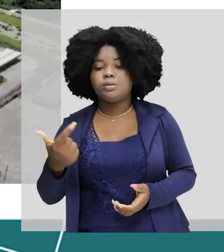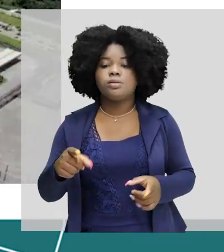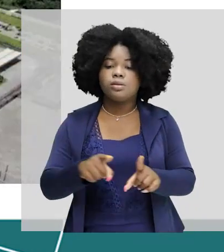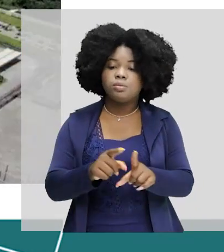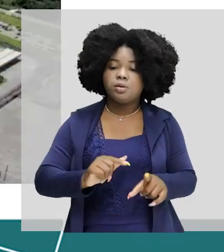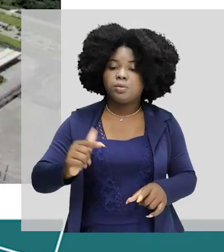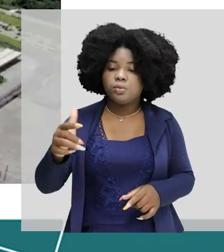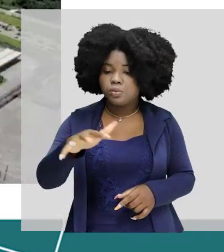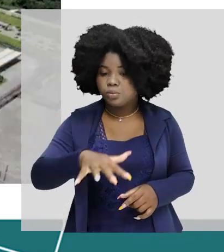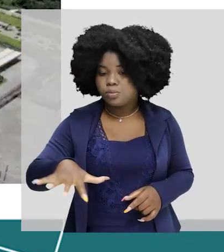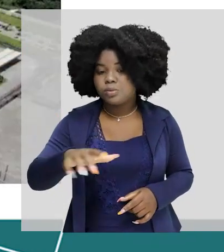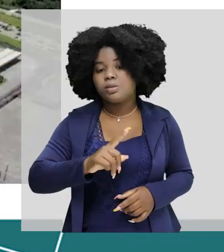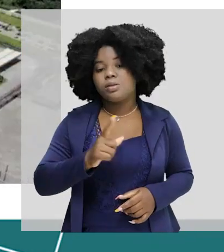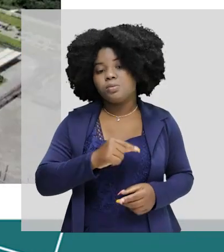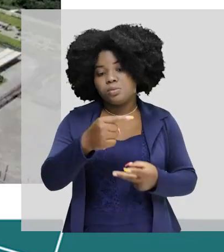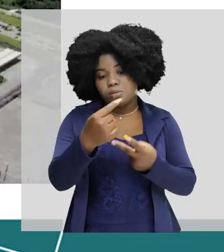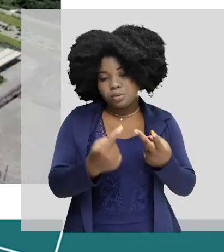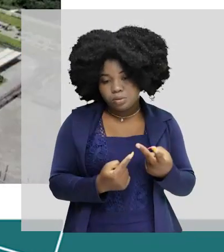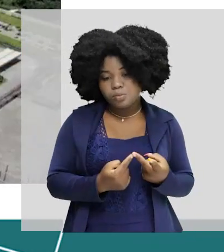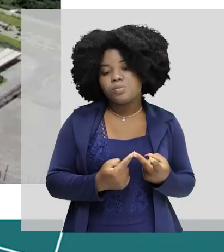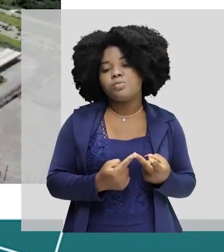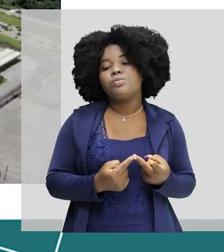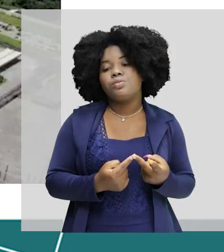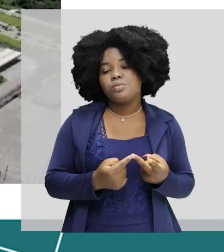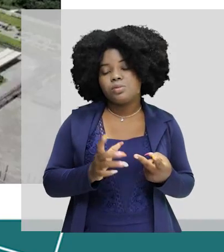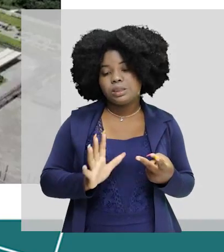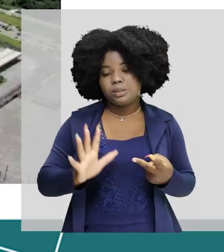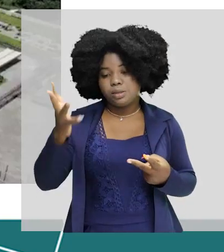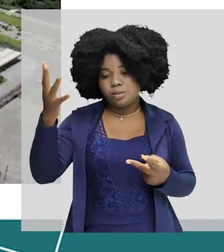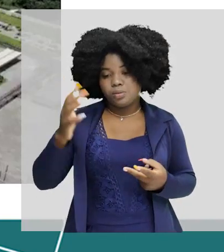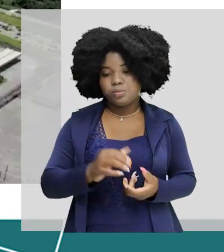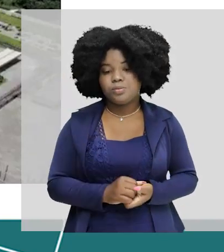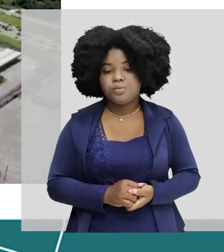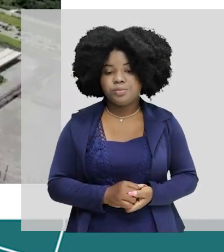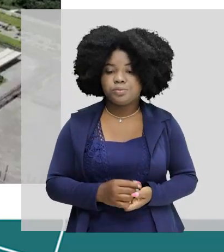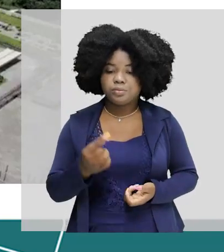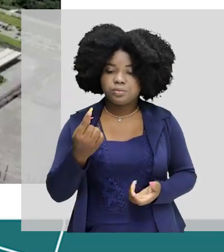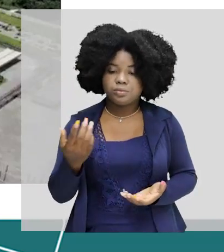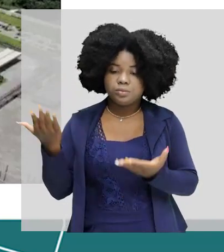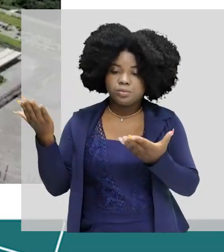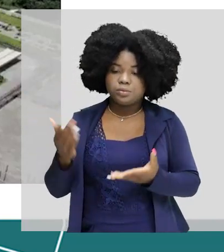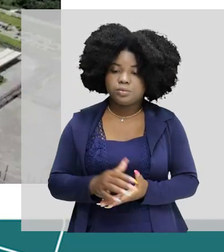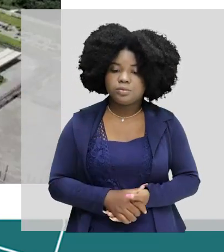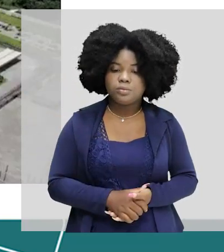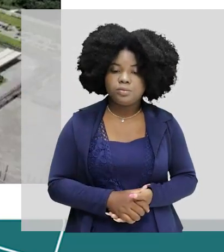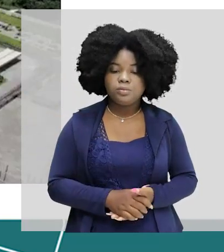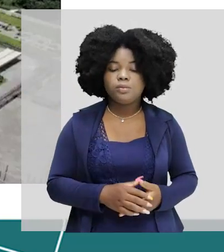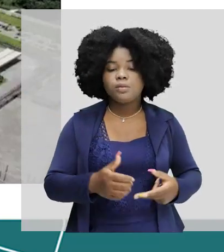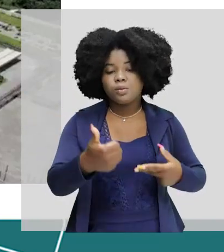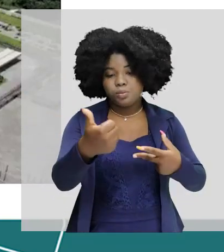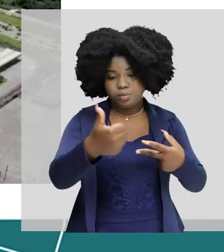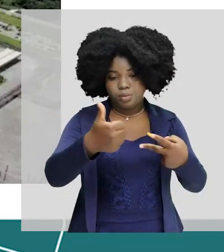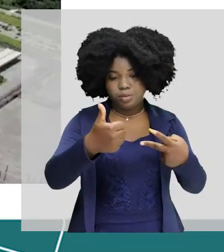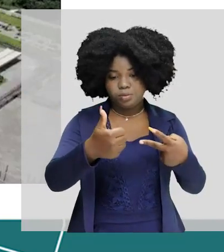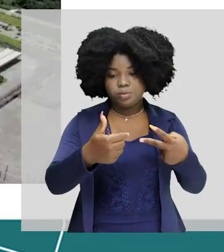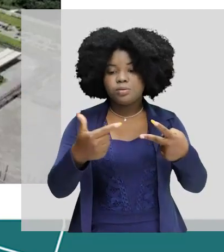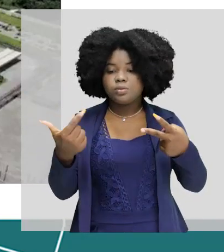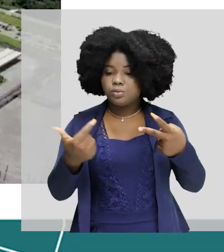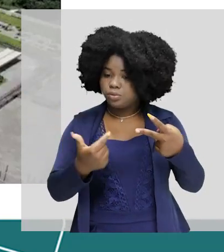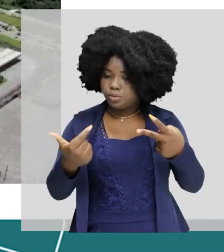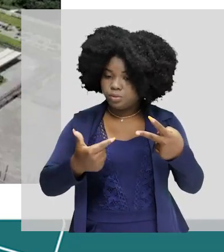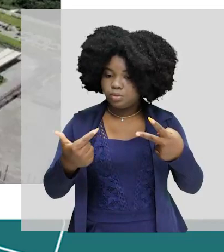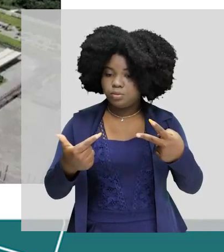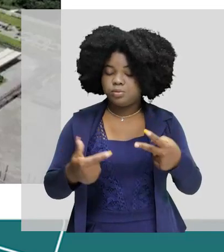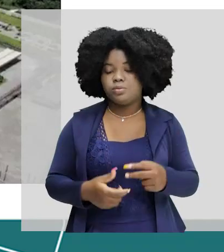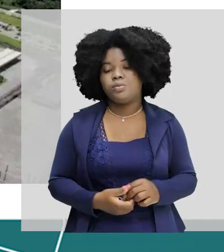locais. Então temos dois reatores em funcionamento no complexo nuclear de Angra dos Reis, o reator de Angra 1, o reator de